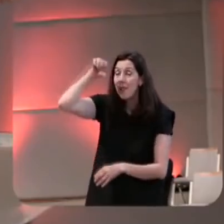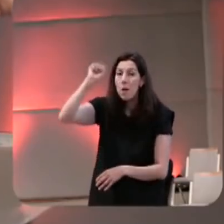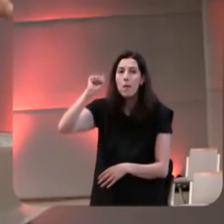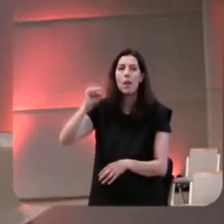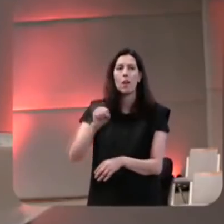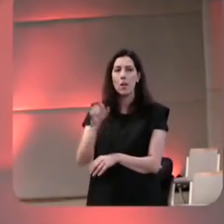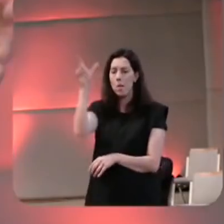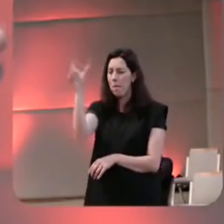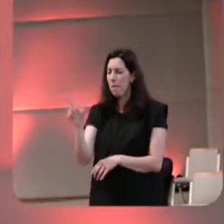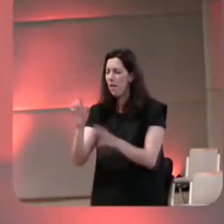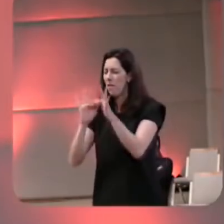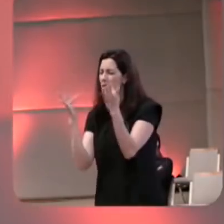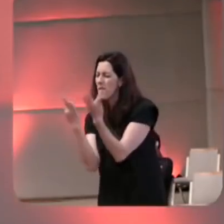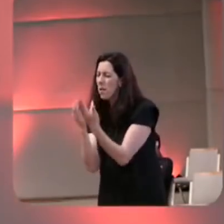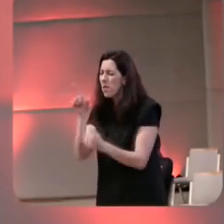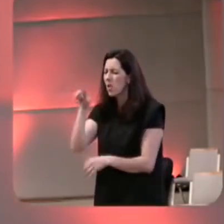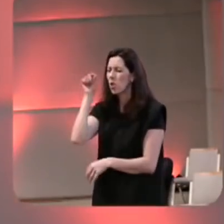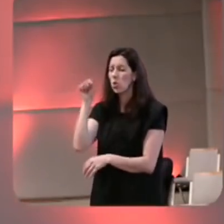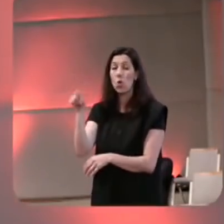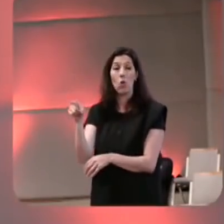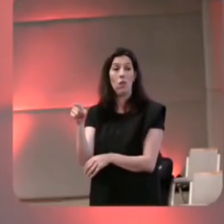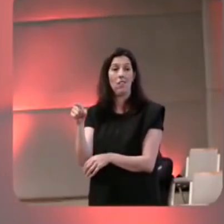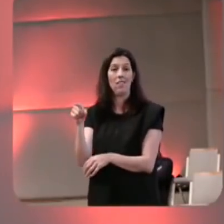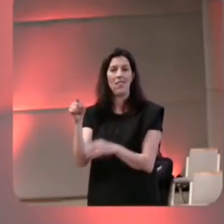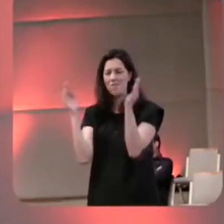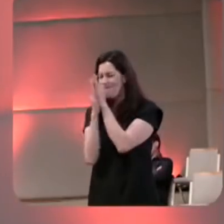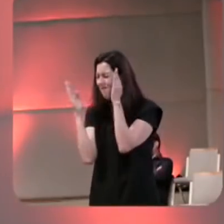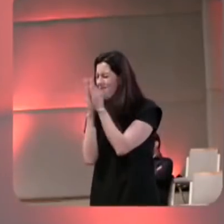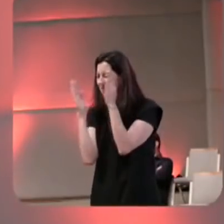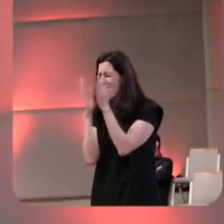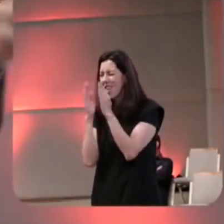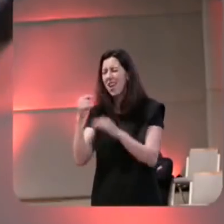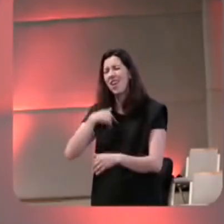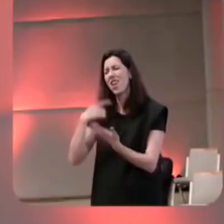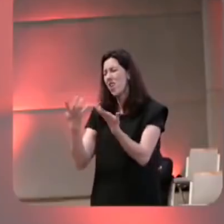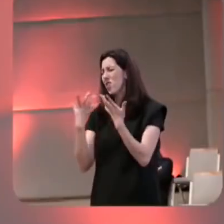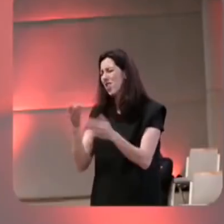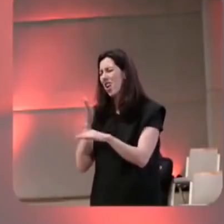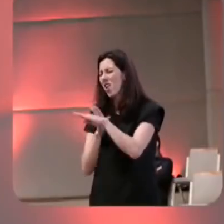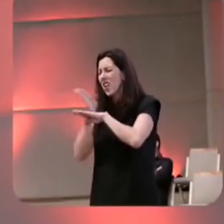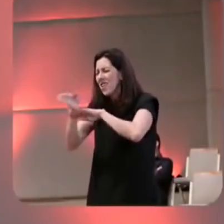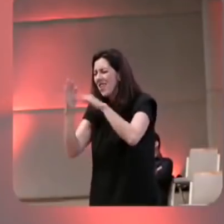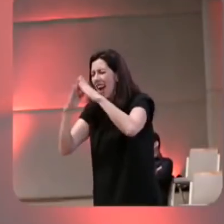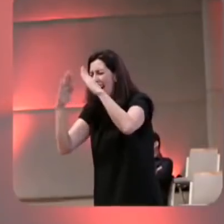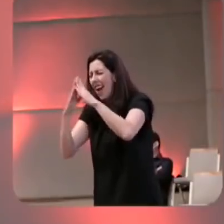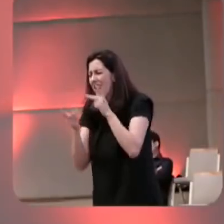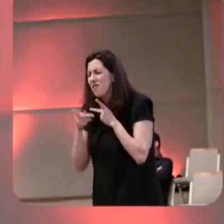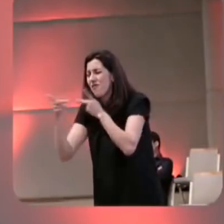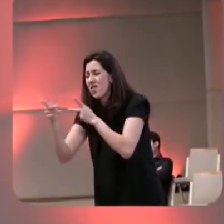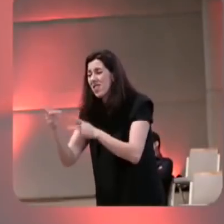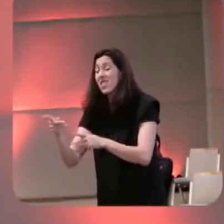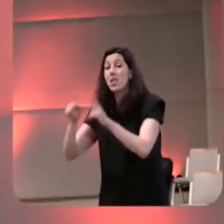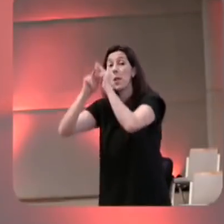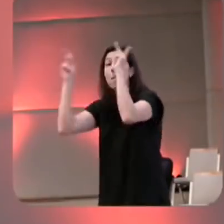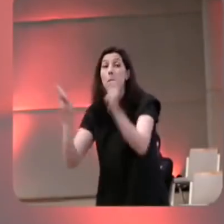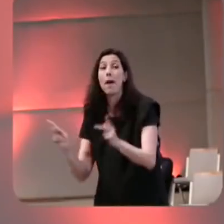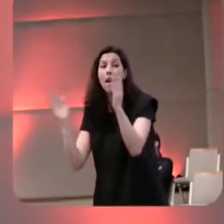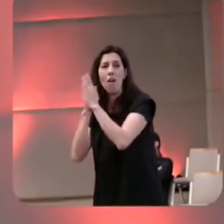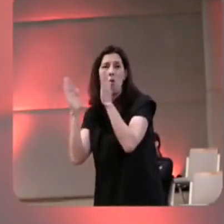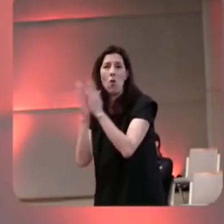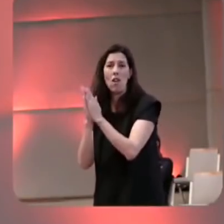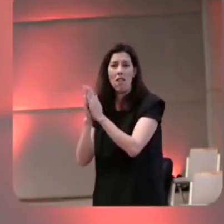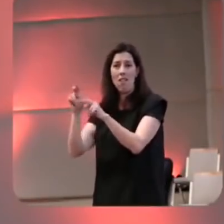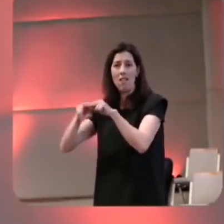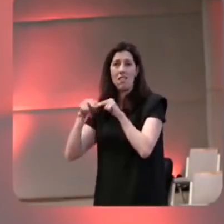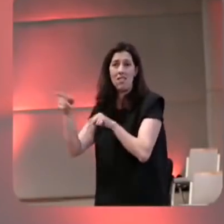uma pessoa, uma família, começa a interceder e diz: Senhor, eu quero levar a paz nessa casa. E quando